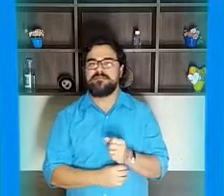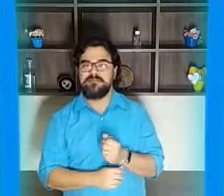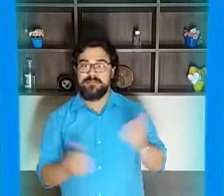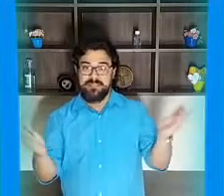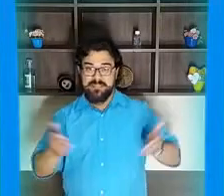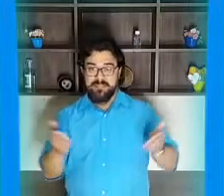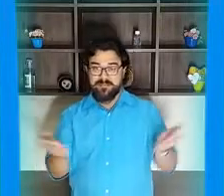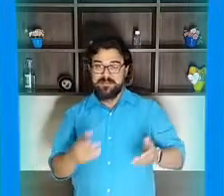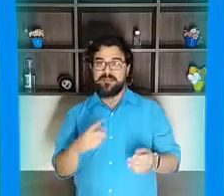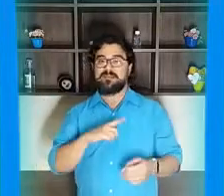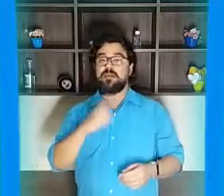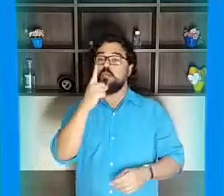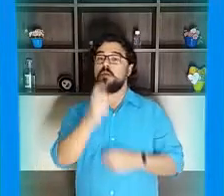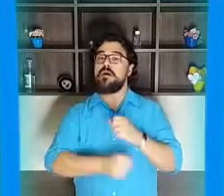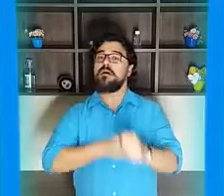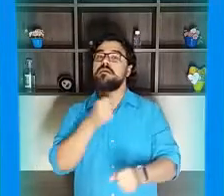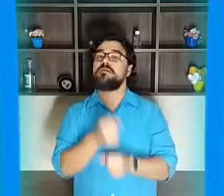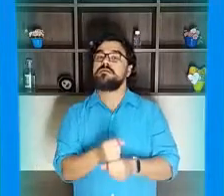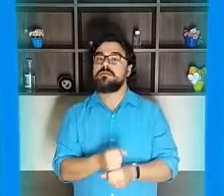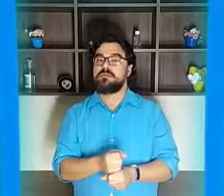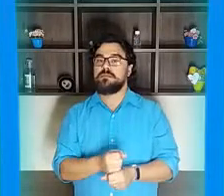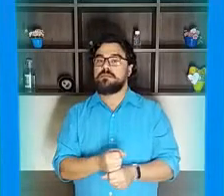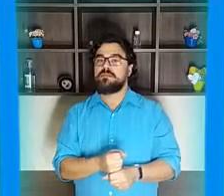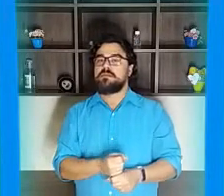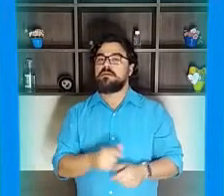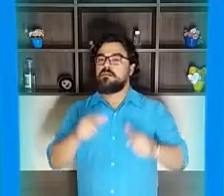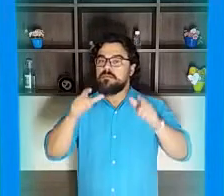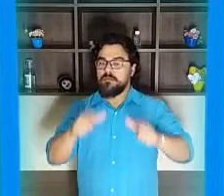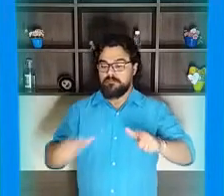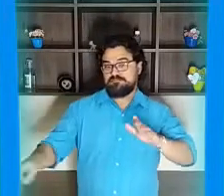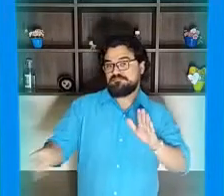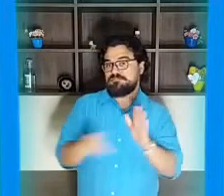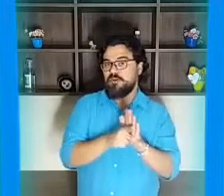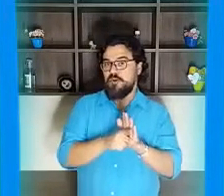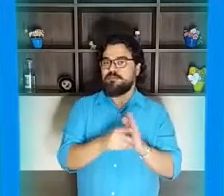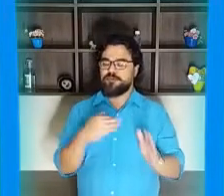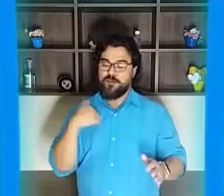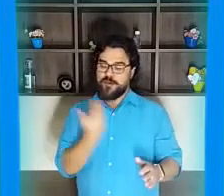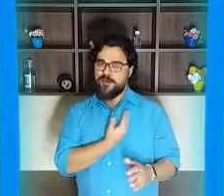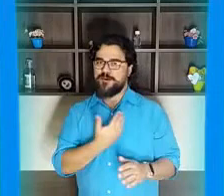que a gente tem um lugar para chamar de nosso.